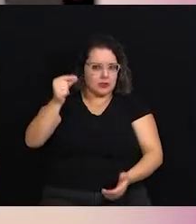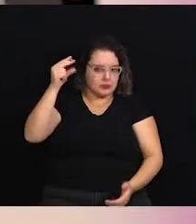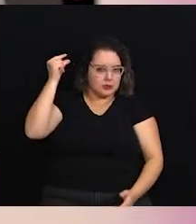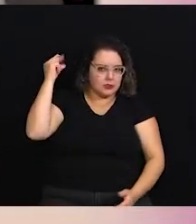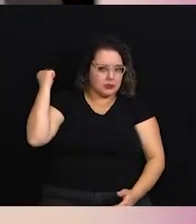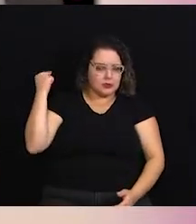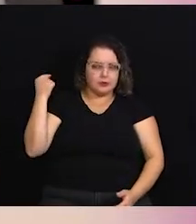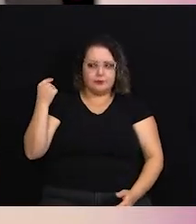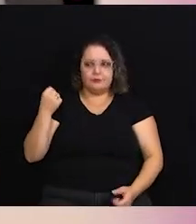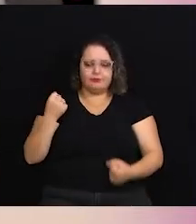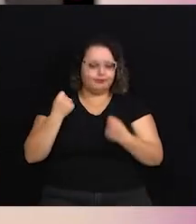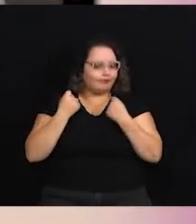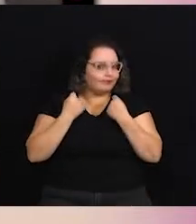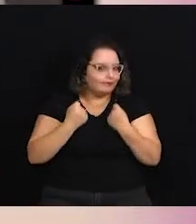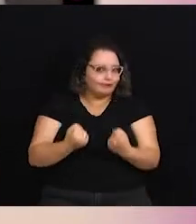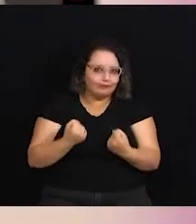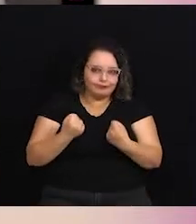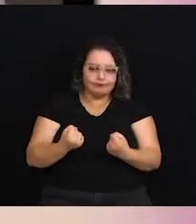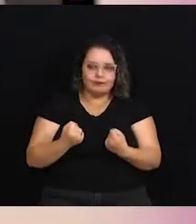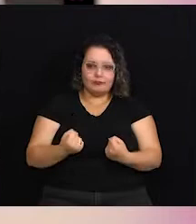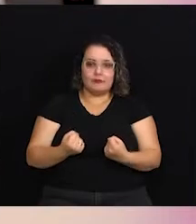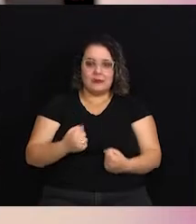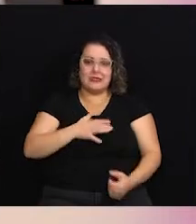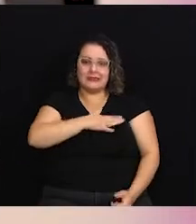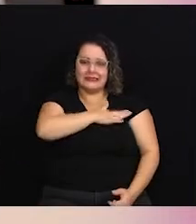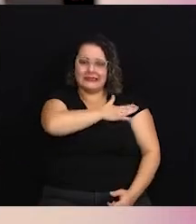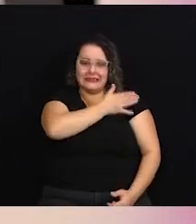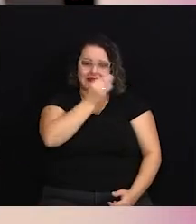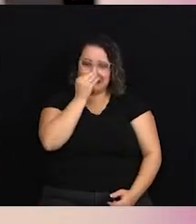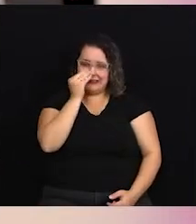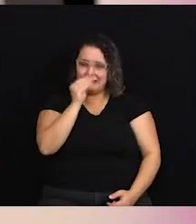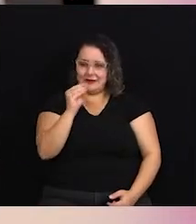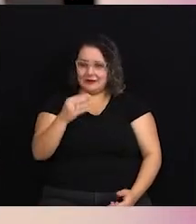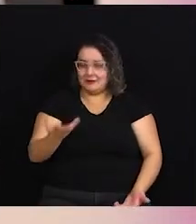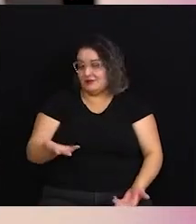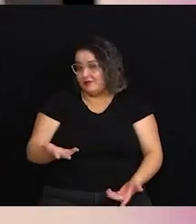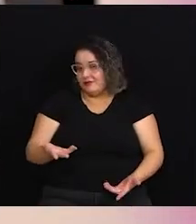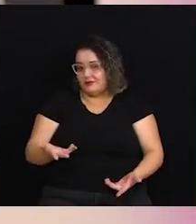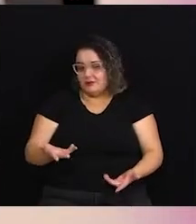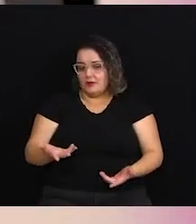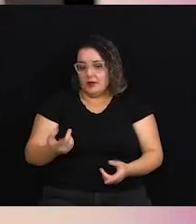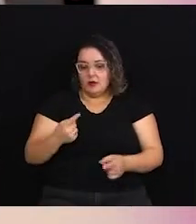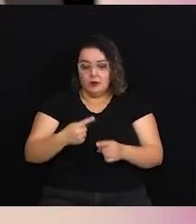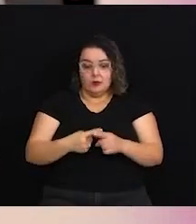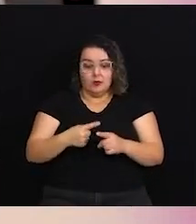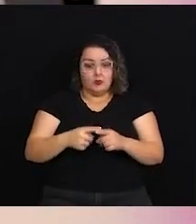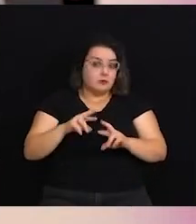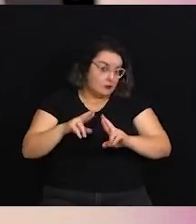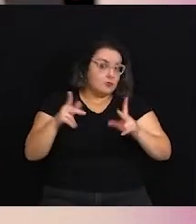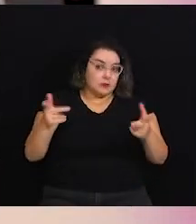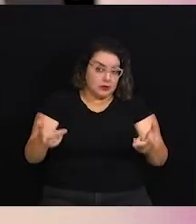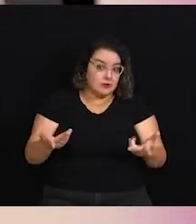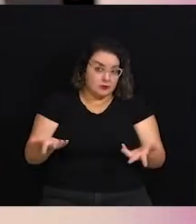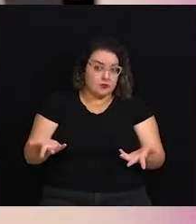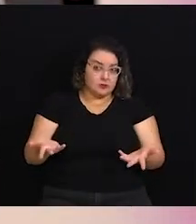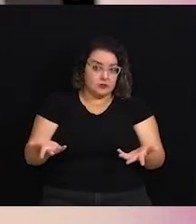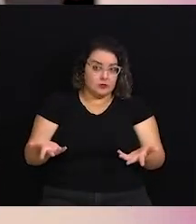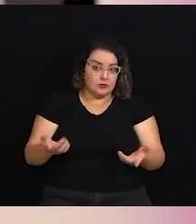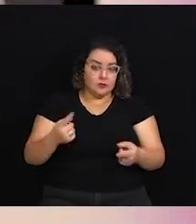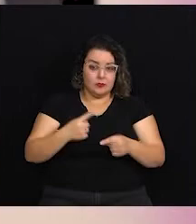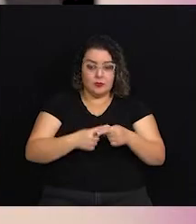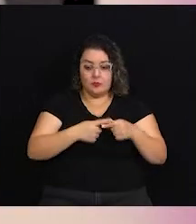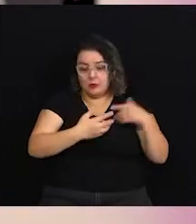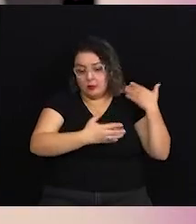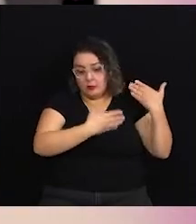elas são carregadas aí de muito preconceito né É incrível porque devia ser ao contrário porque